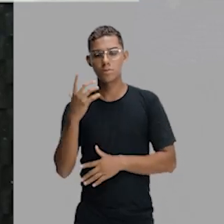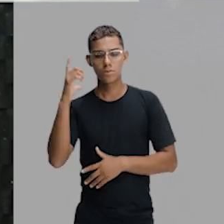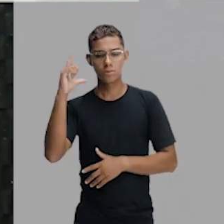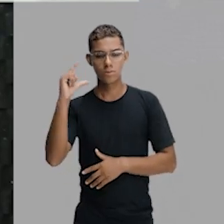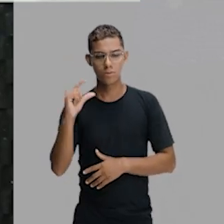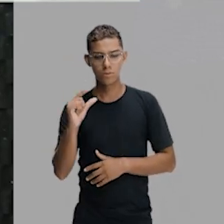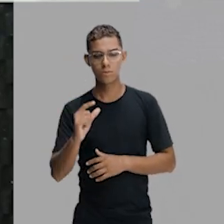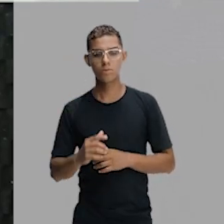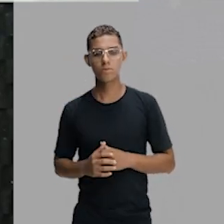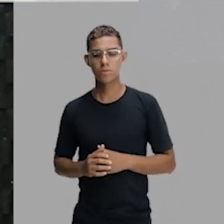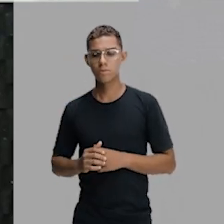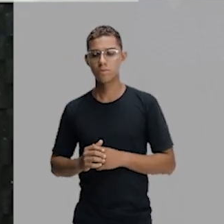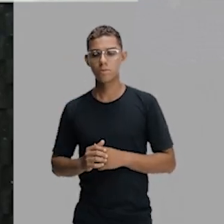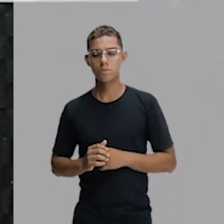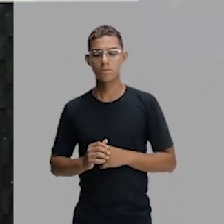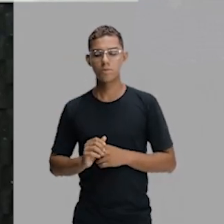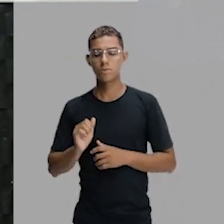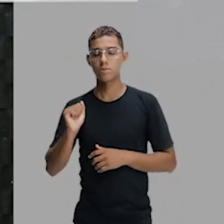anã.